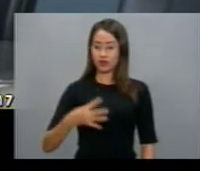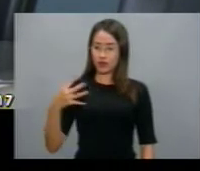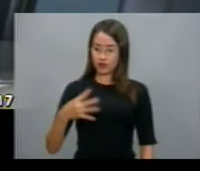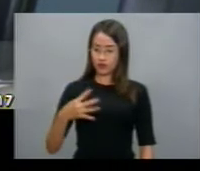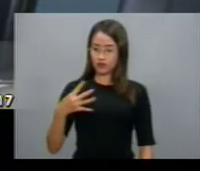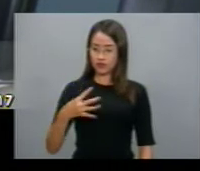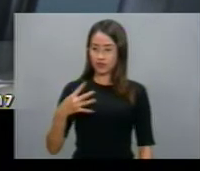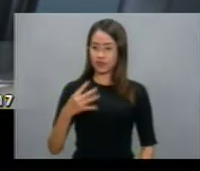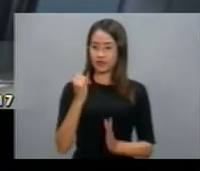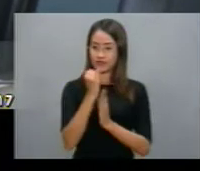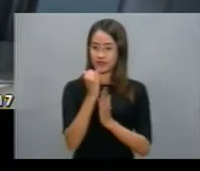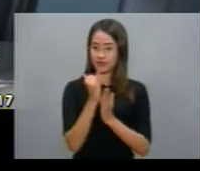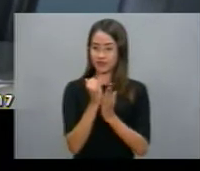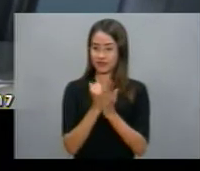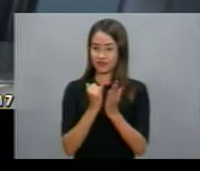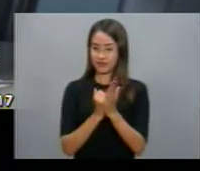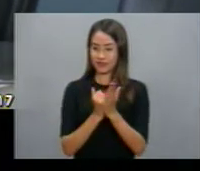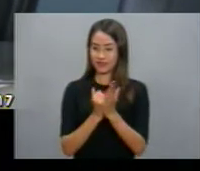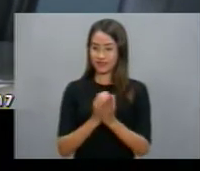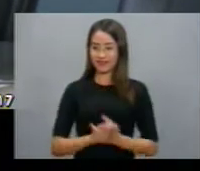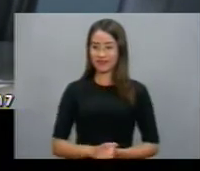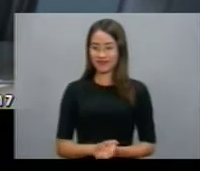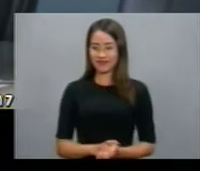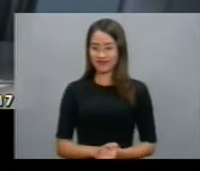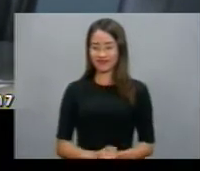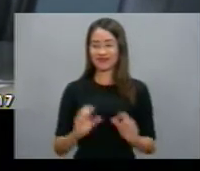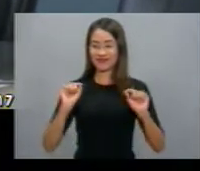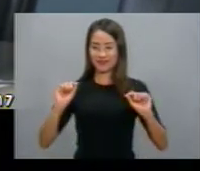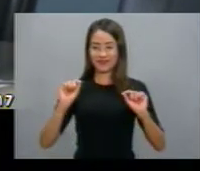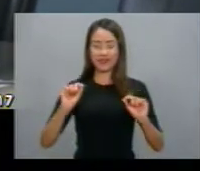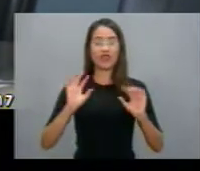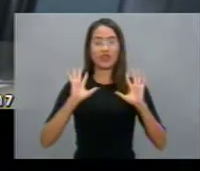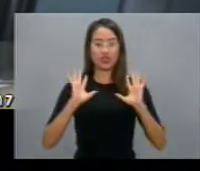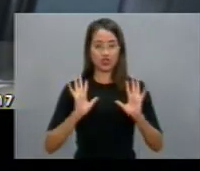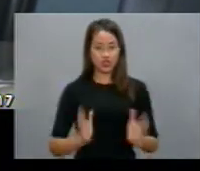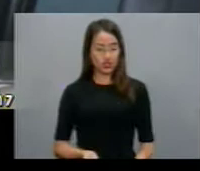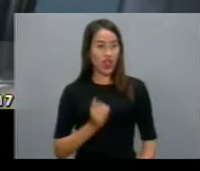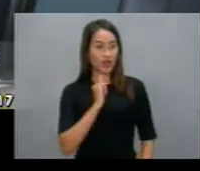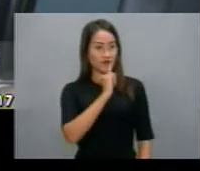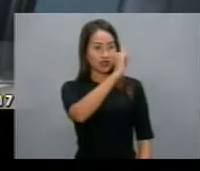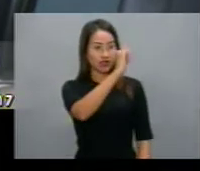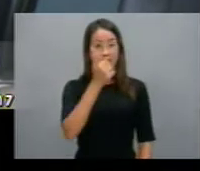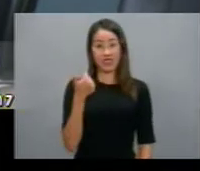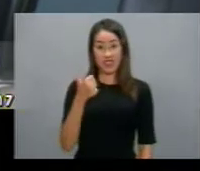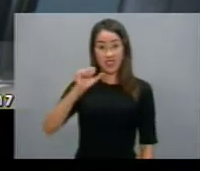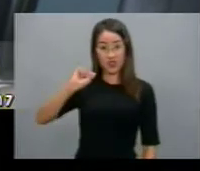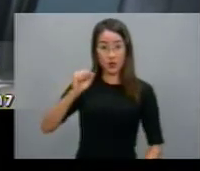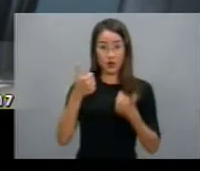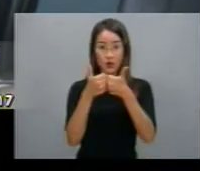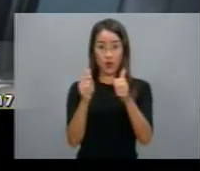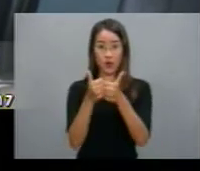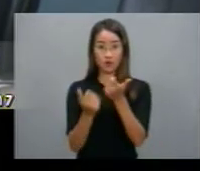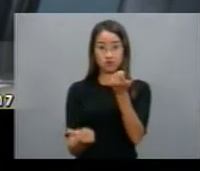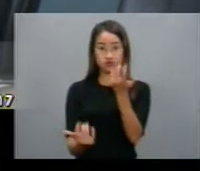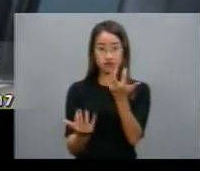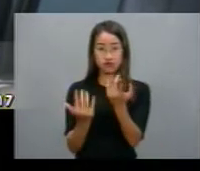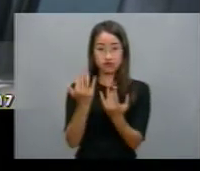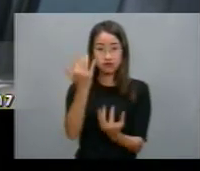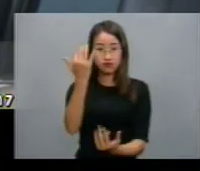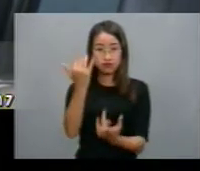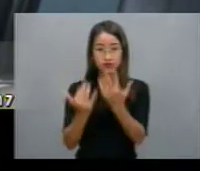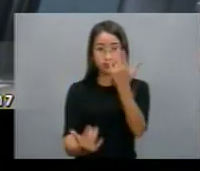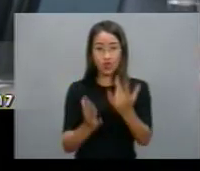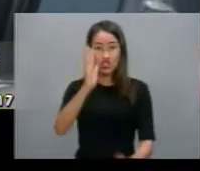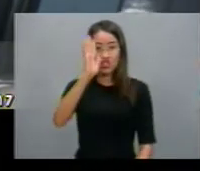assunto também, não só para atualizar os dados, atualizei já em relação aos ônibus, já são 18, mas para mostrar e